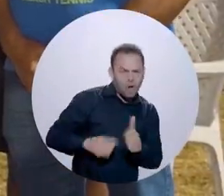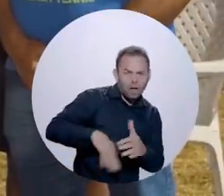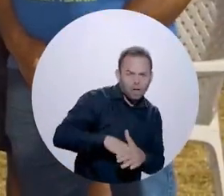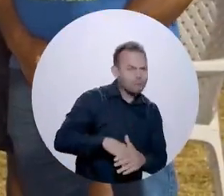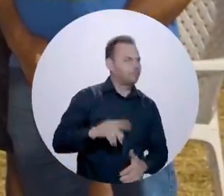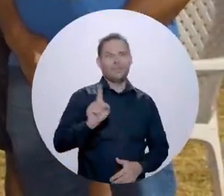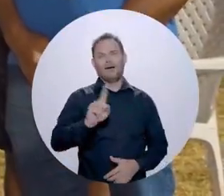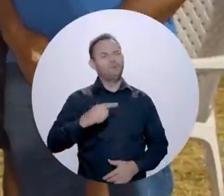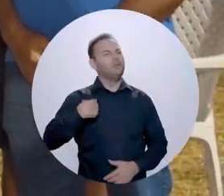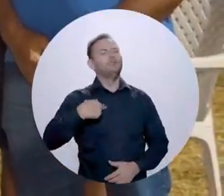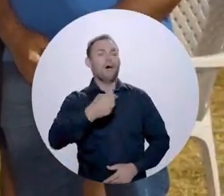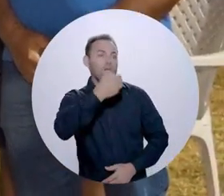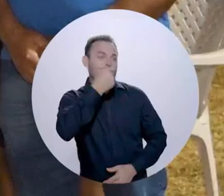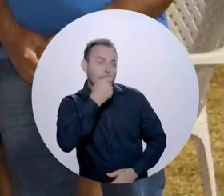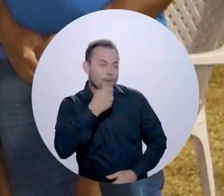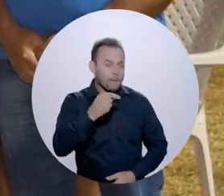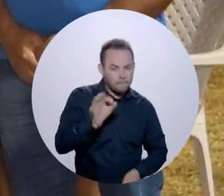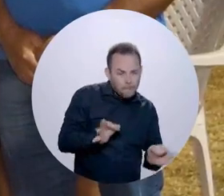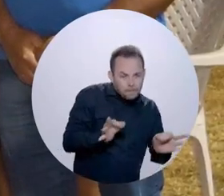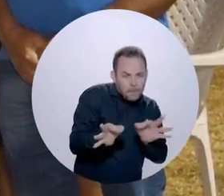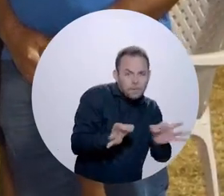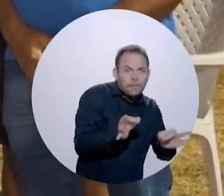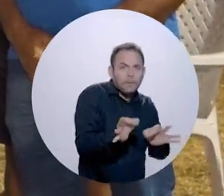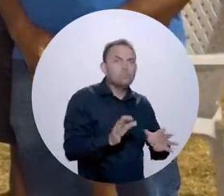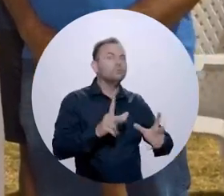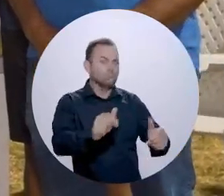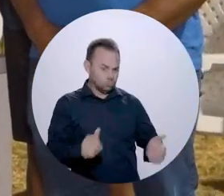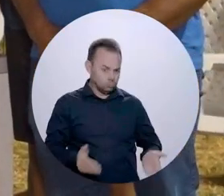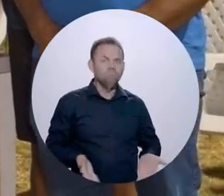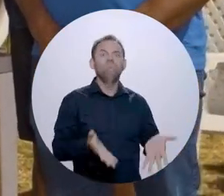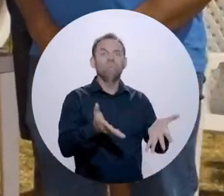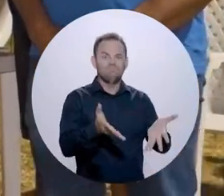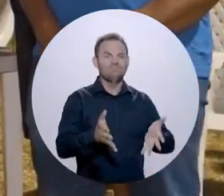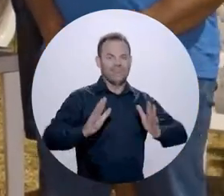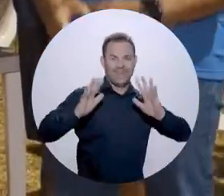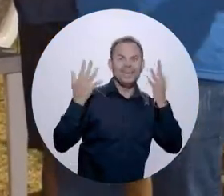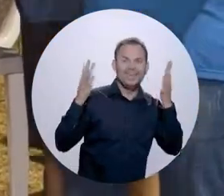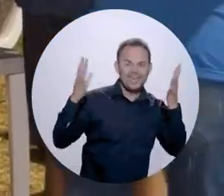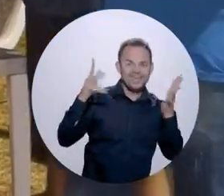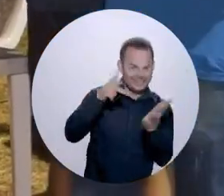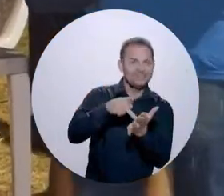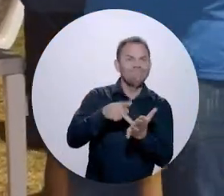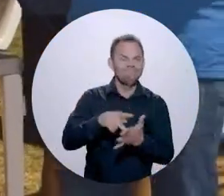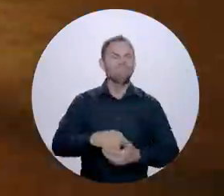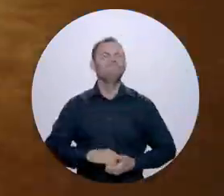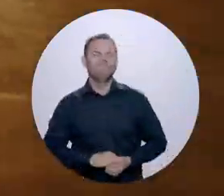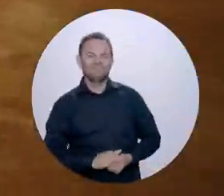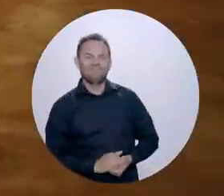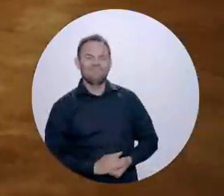Eu disse: não, eu não tô jogando futebol, mas ultimamente eu tô apitando o jogo.